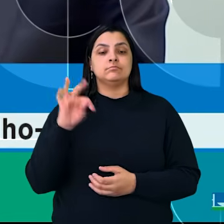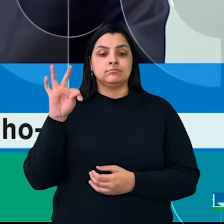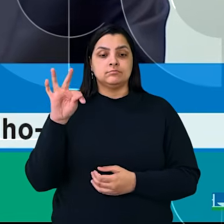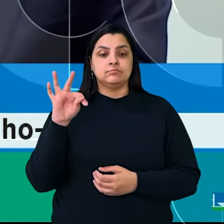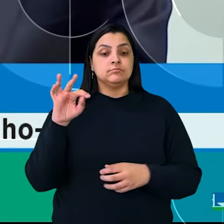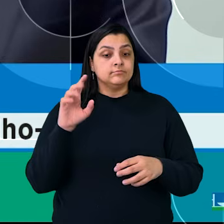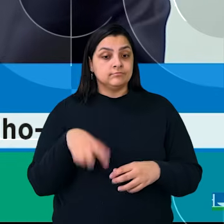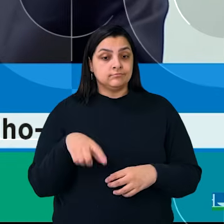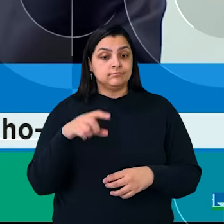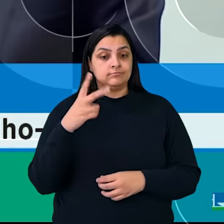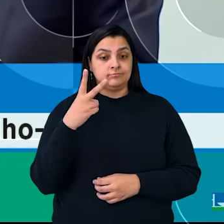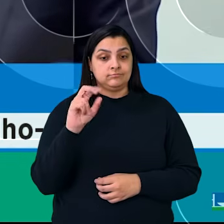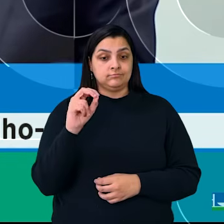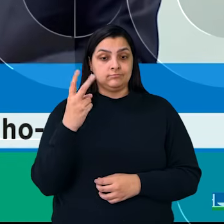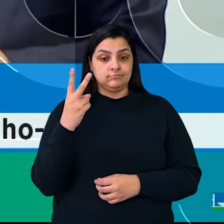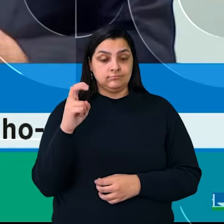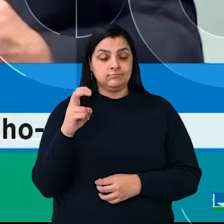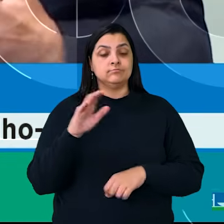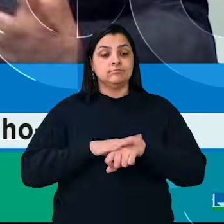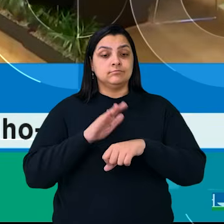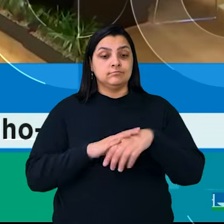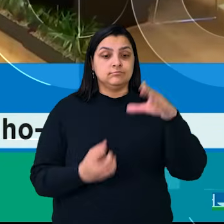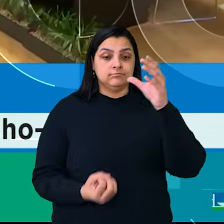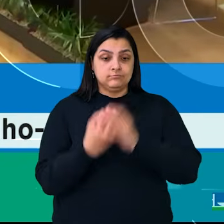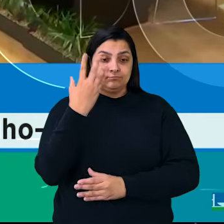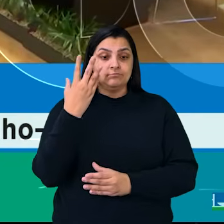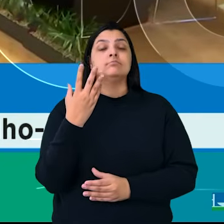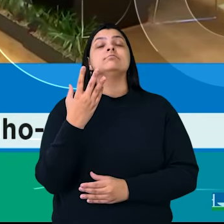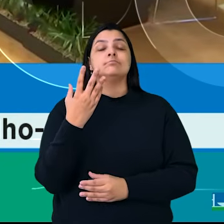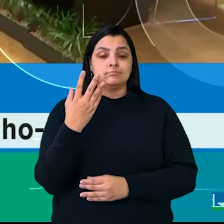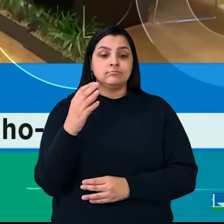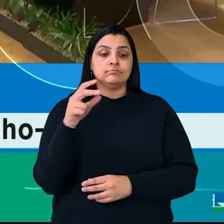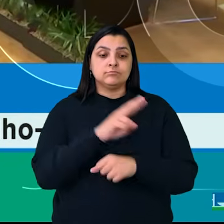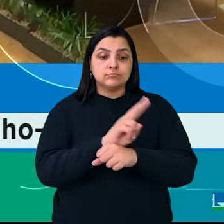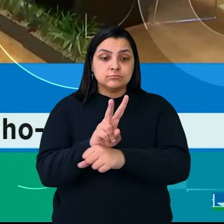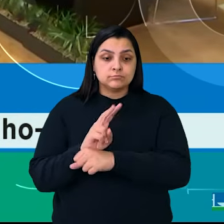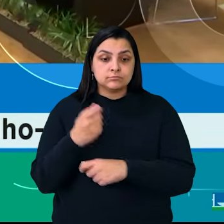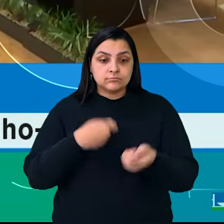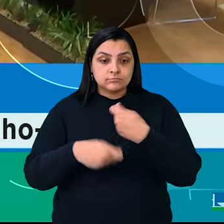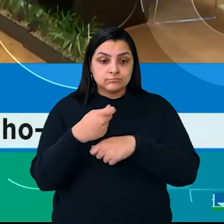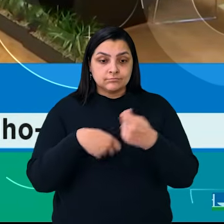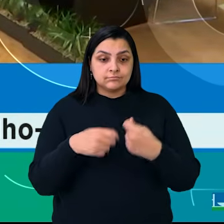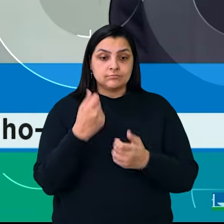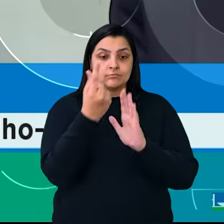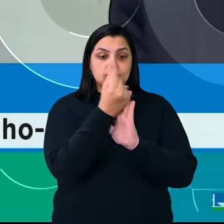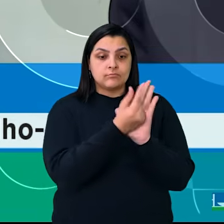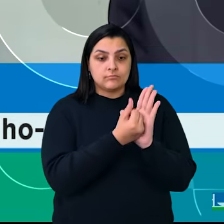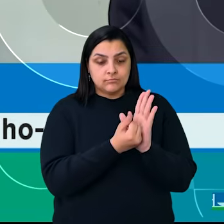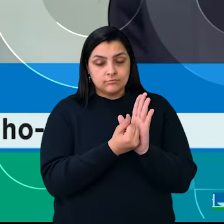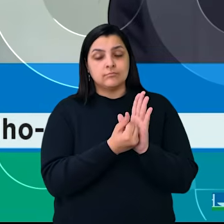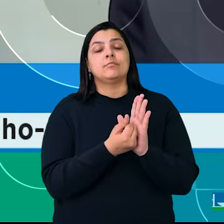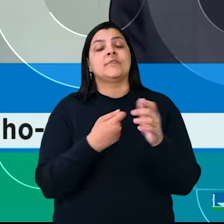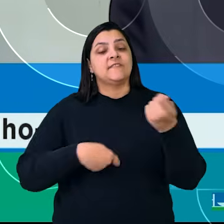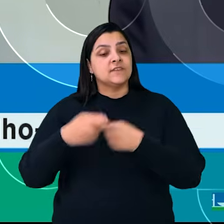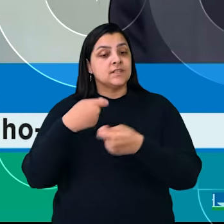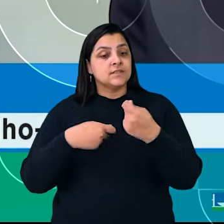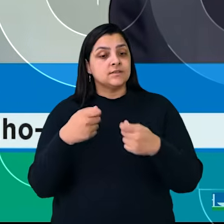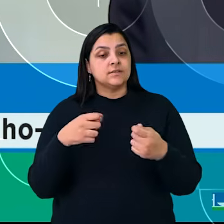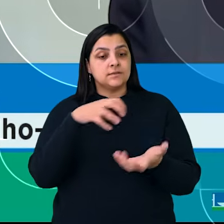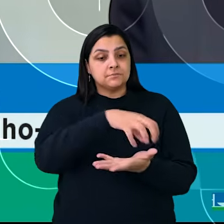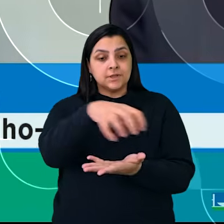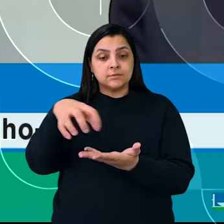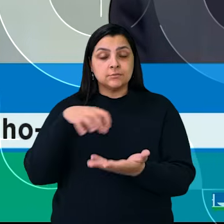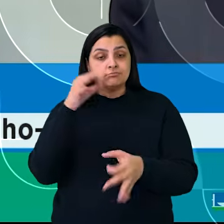junho de 2005, o CSJT foi criado para exercer a supervisão administrativa, orçamentária, financeira